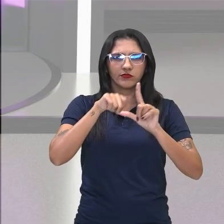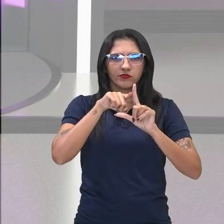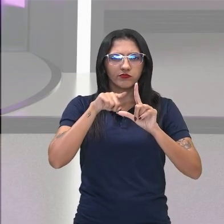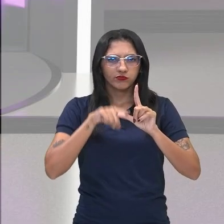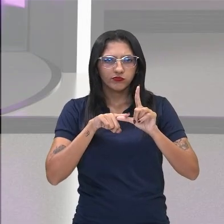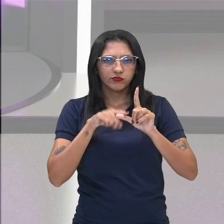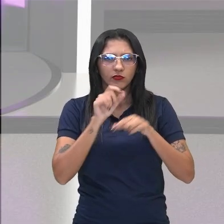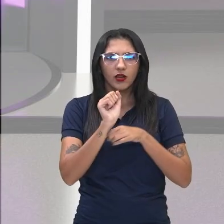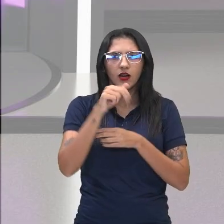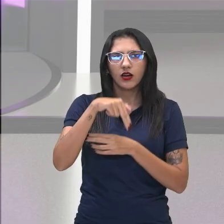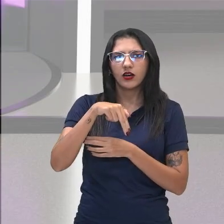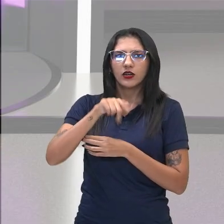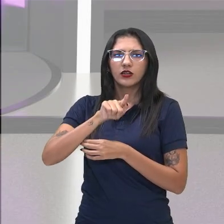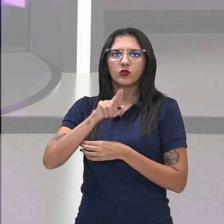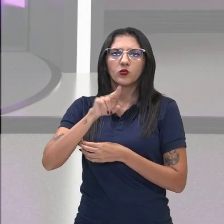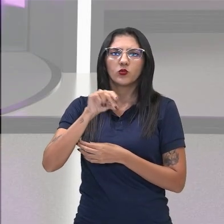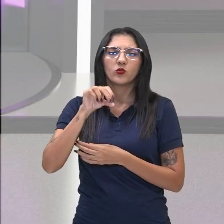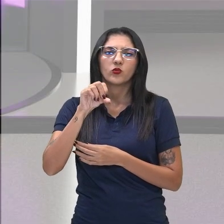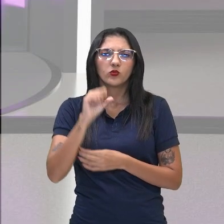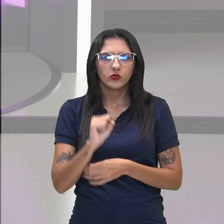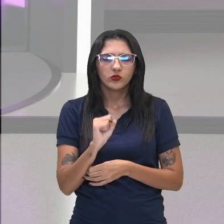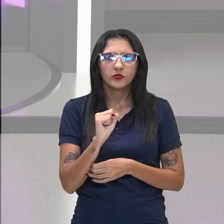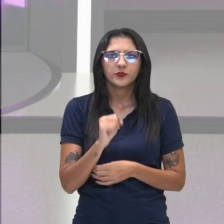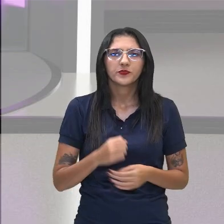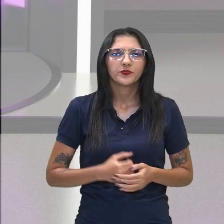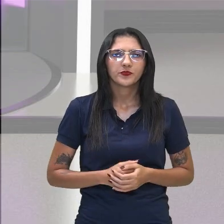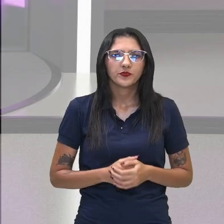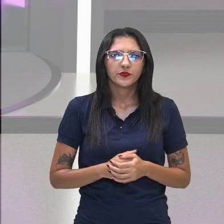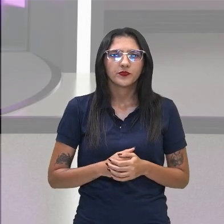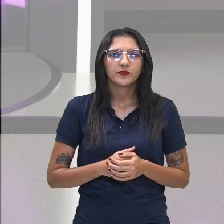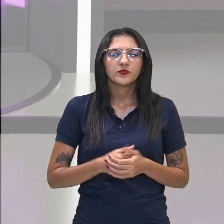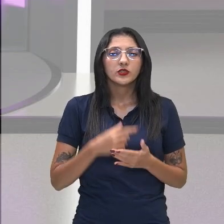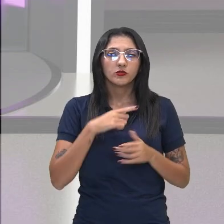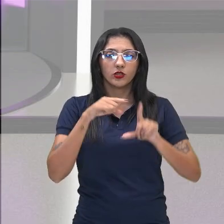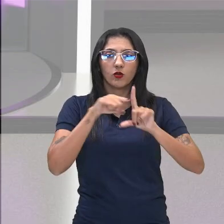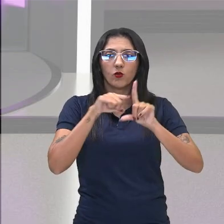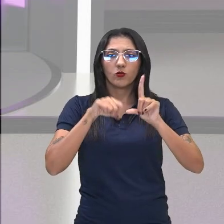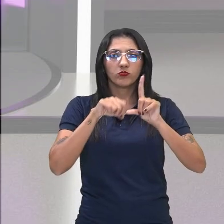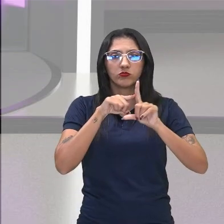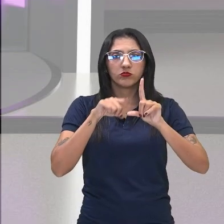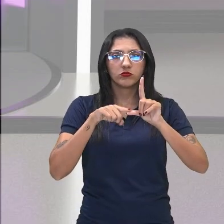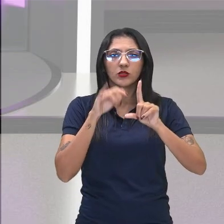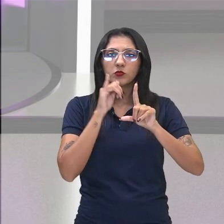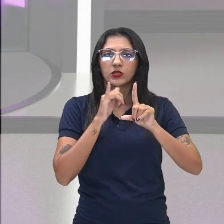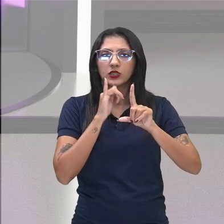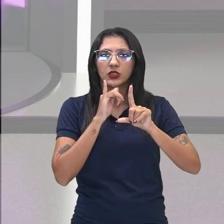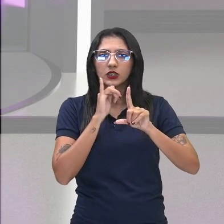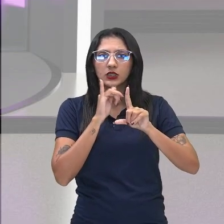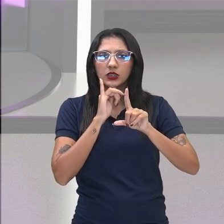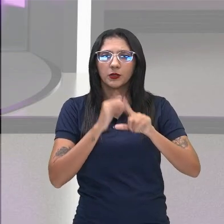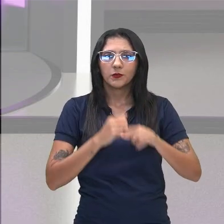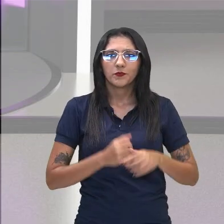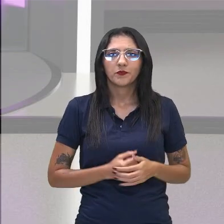entre dois segmentos de reta. Então, eu vou ter o ângulo MN,